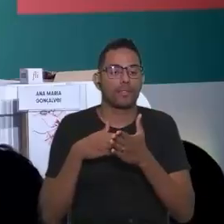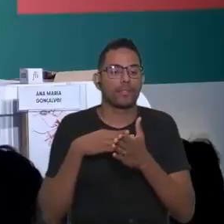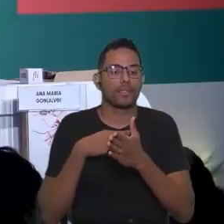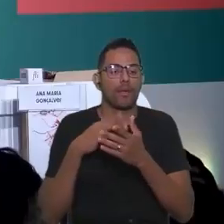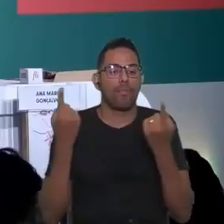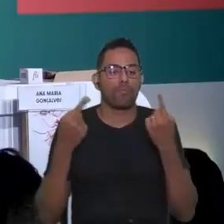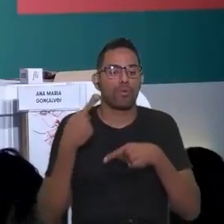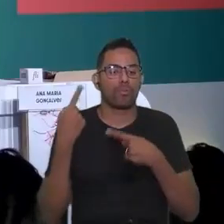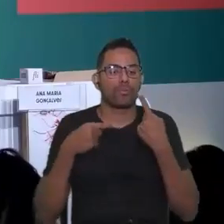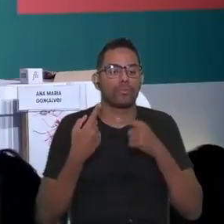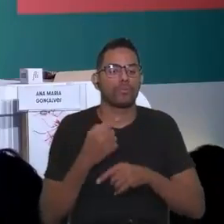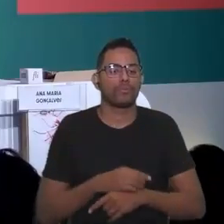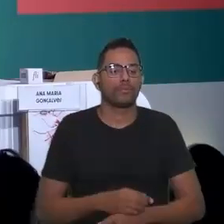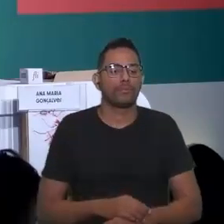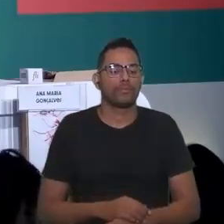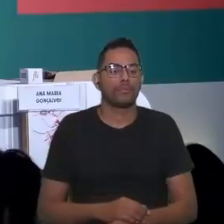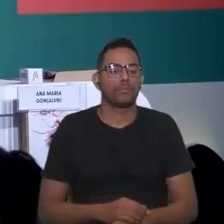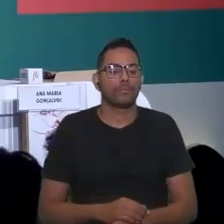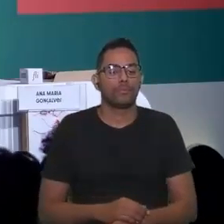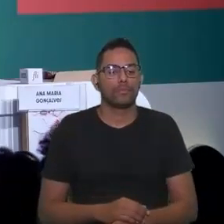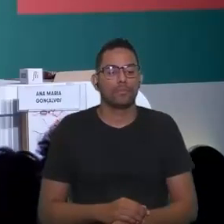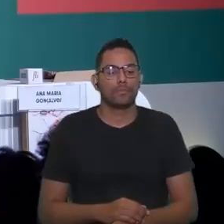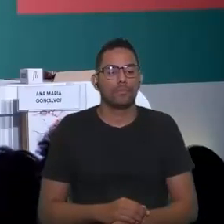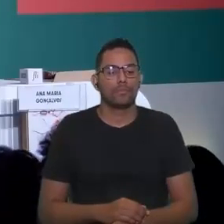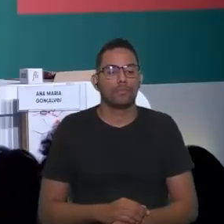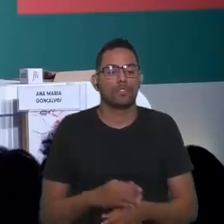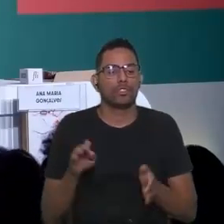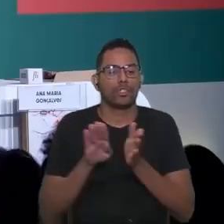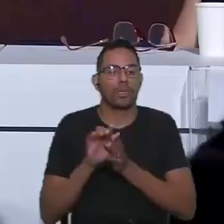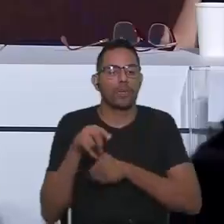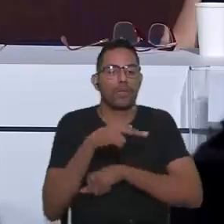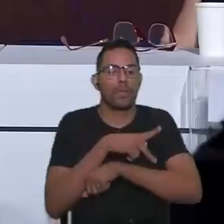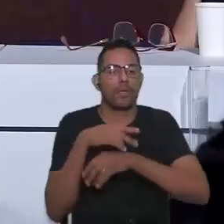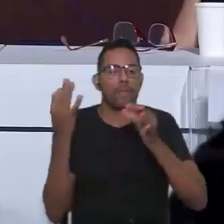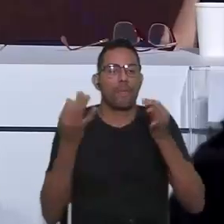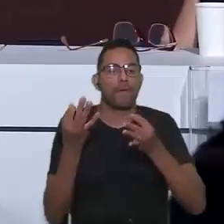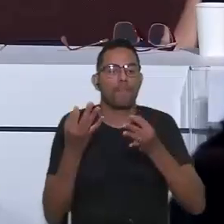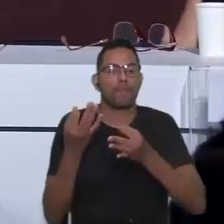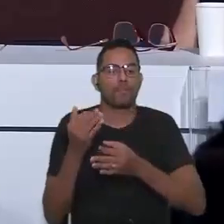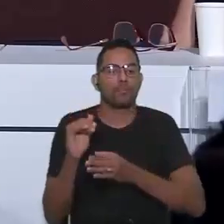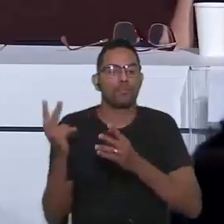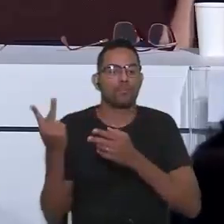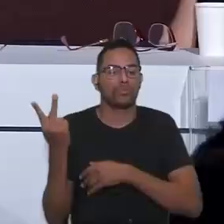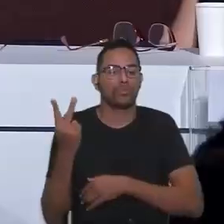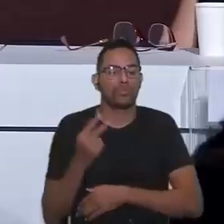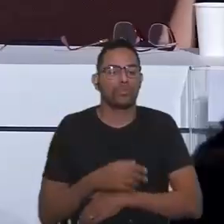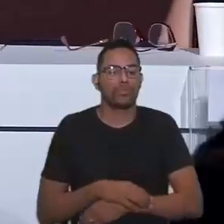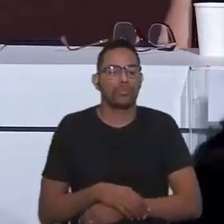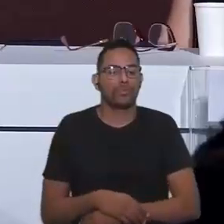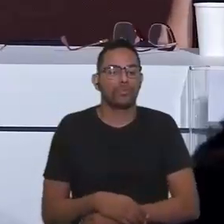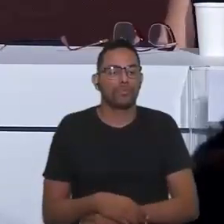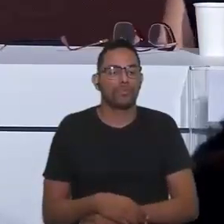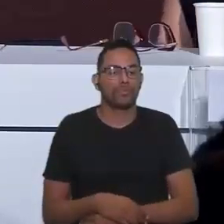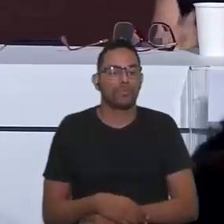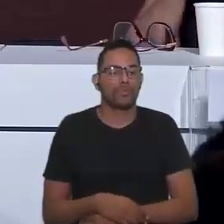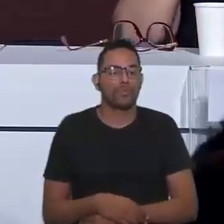um conflito. Afinamos em Brasília e chegamos a Paracatu perfeitos como dupla.